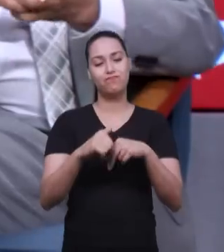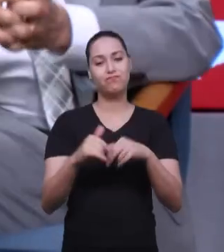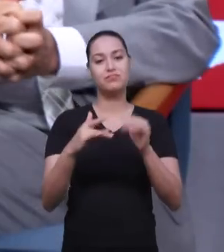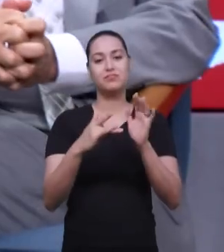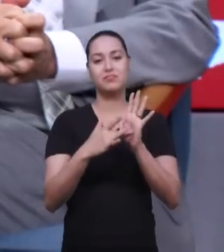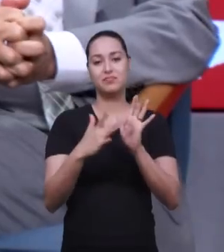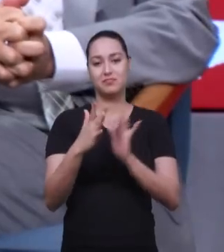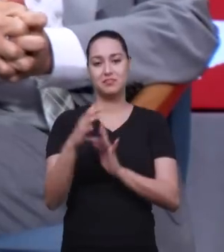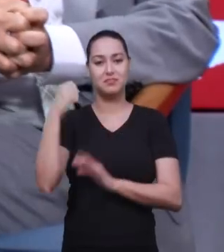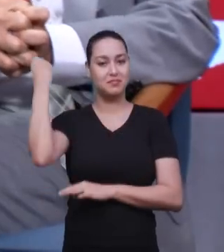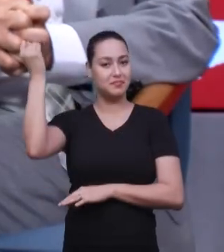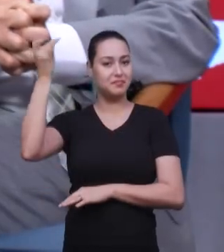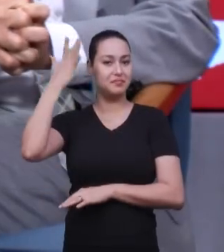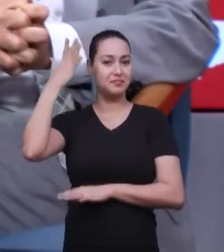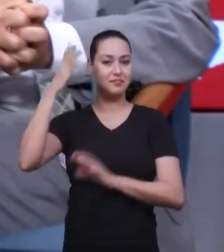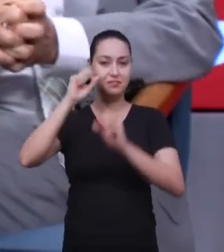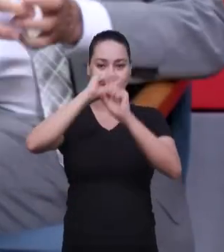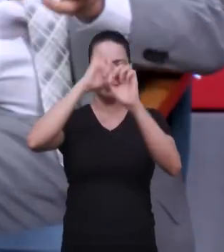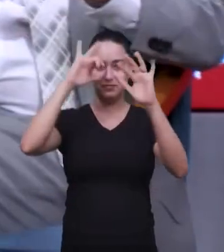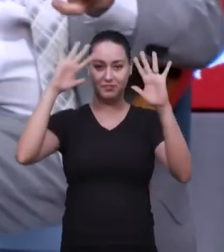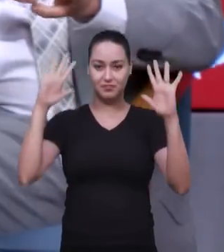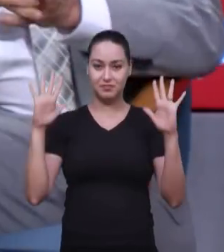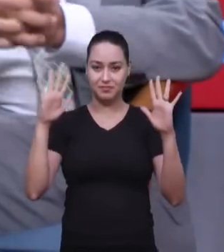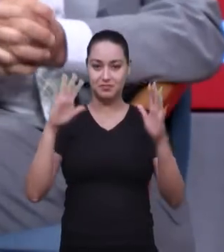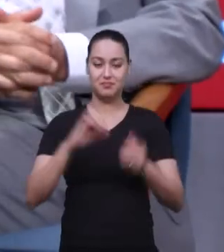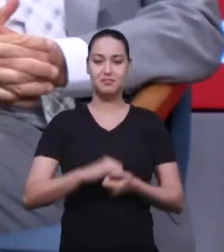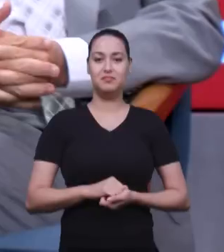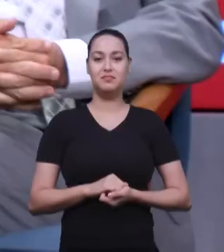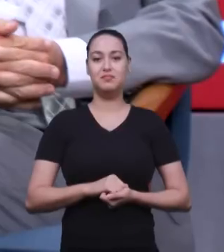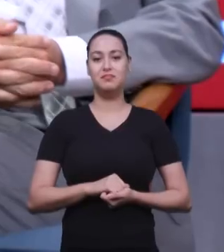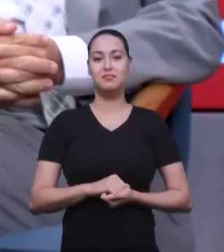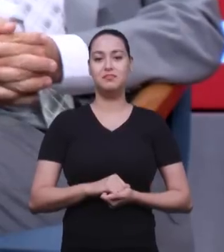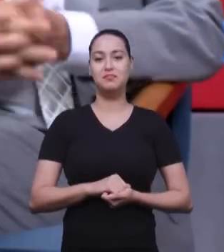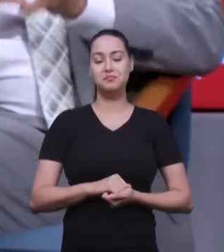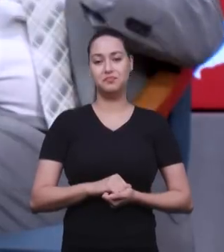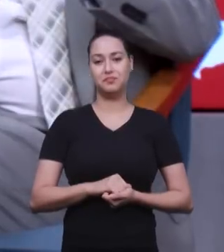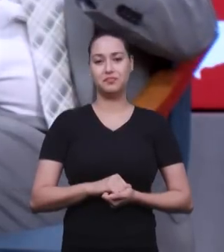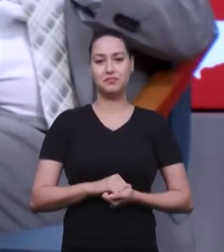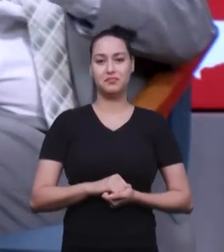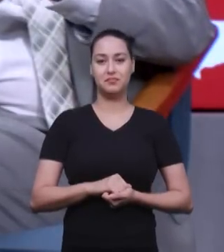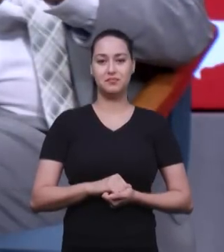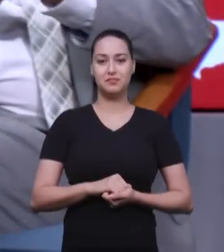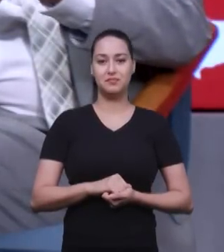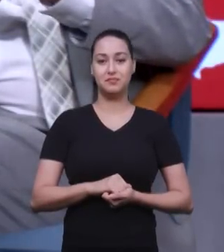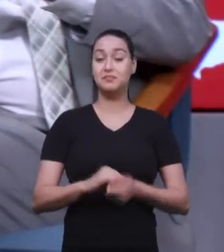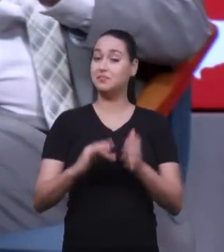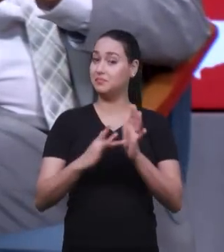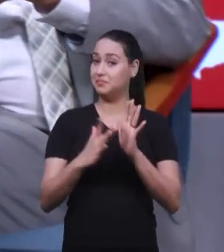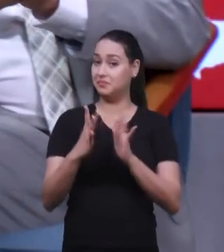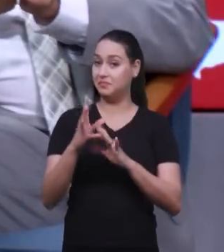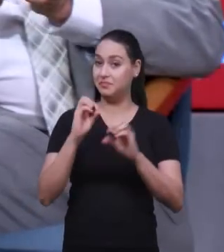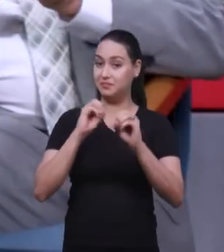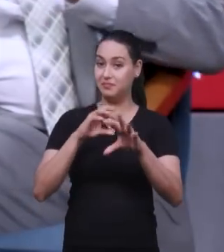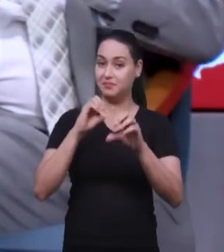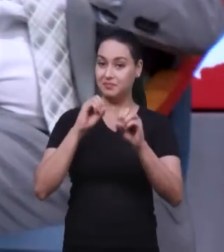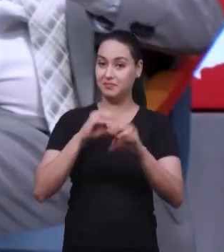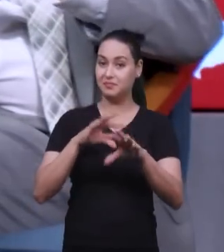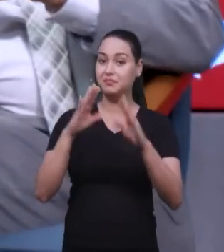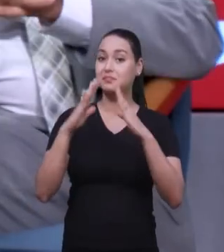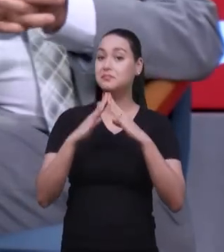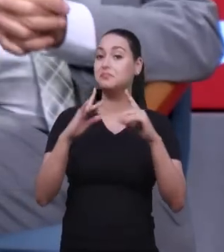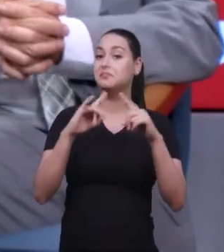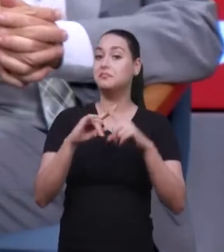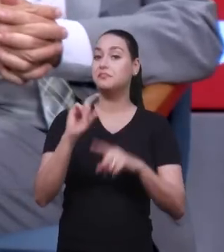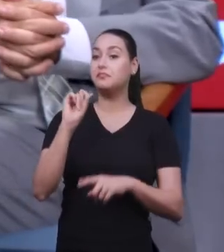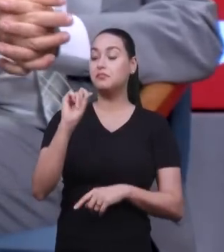forma que ele se mostra. Nós entendemos isso. Ele está querendo dizer ali, ensinando